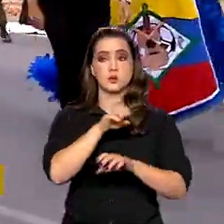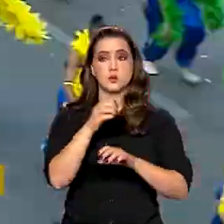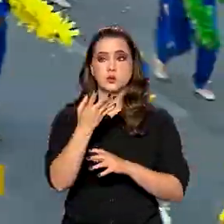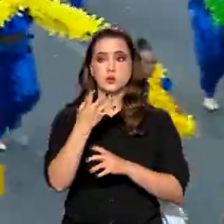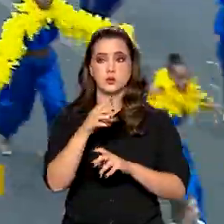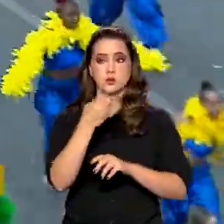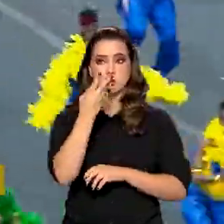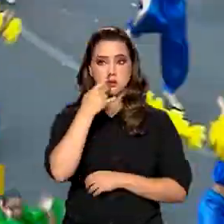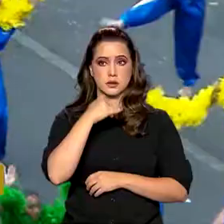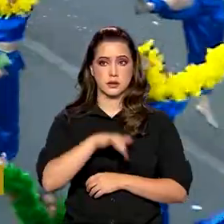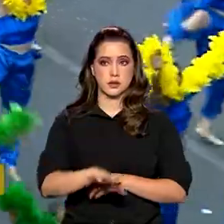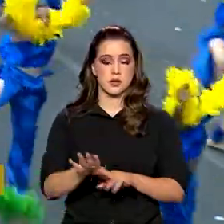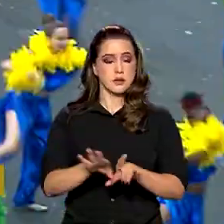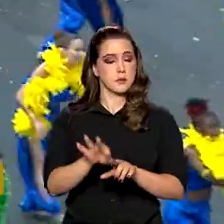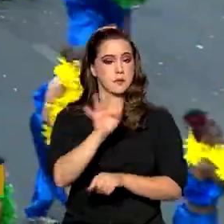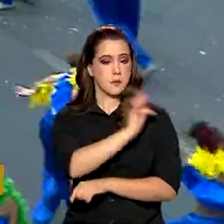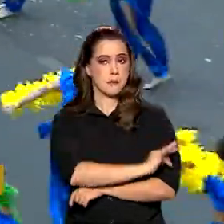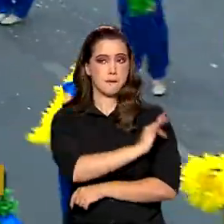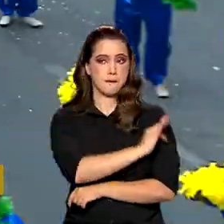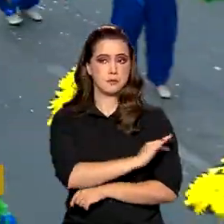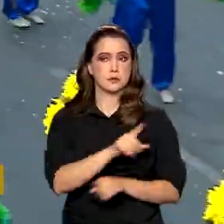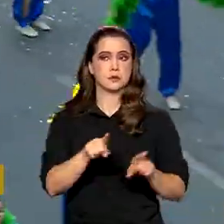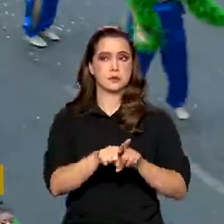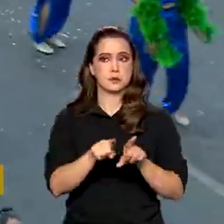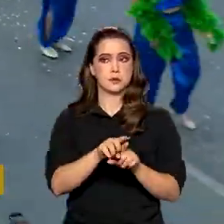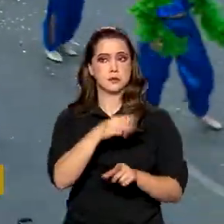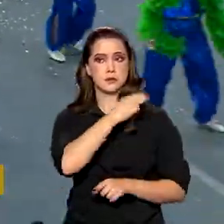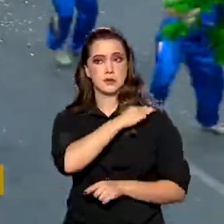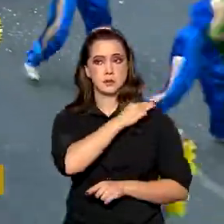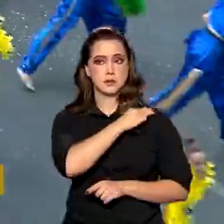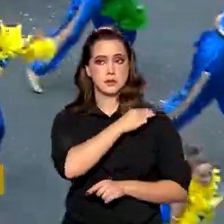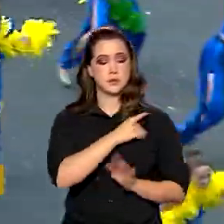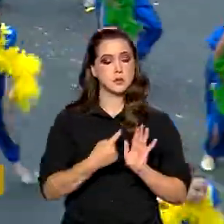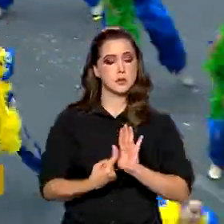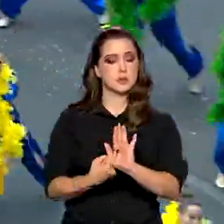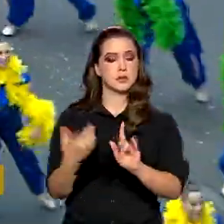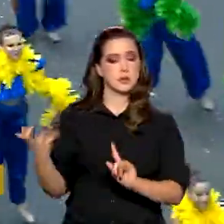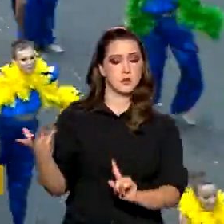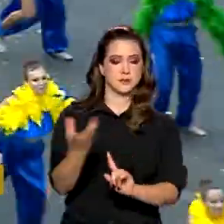anos finais e do ensino médio, trazendo arte e esporte para o